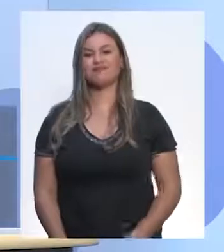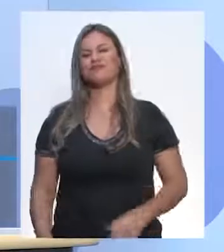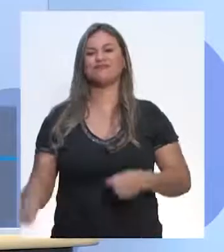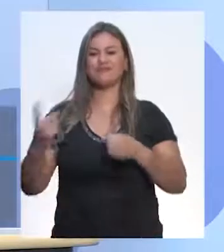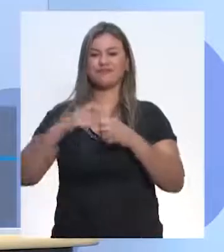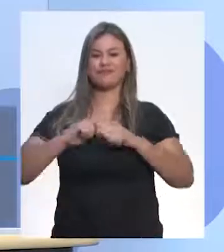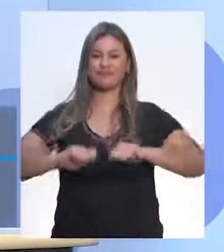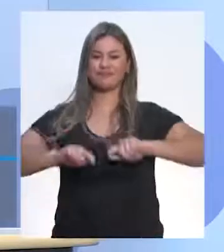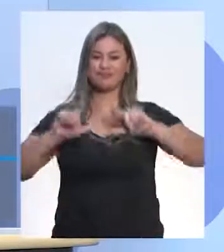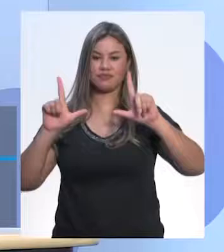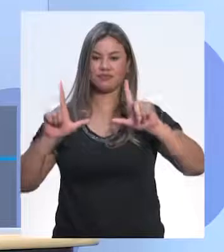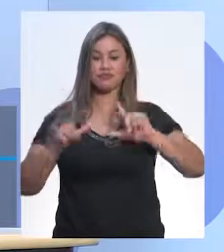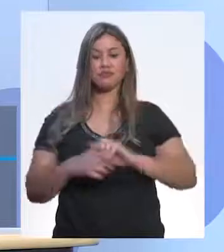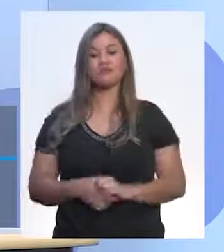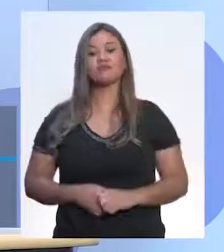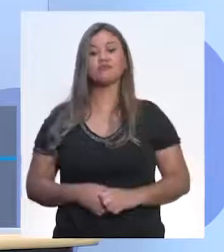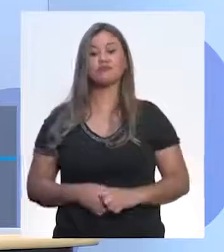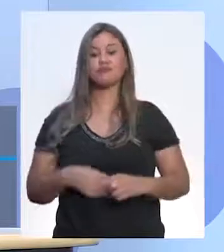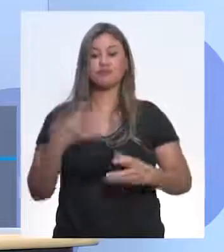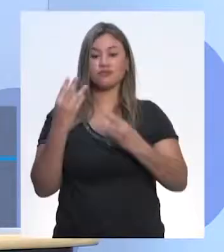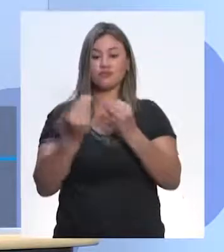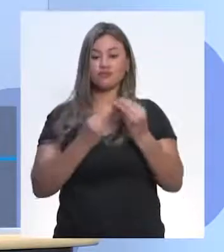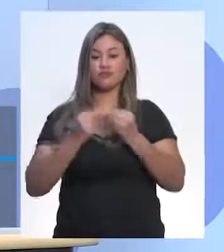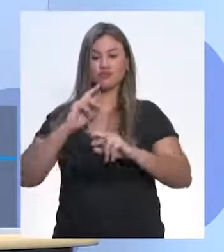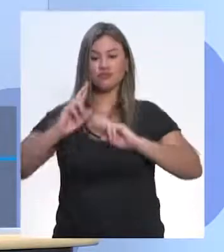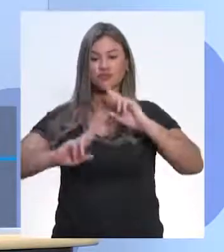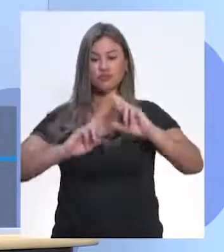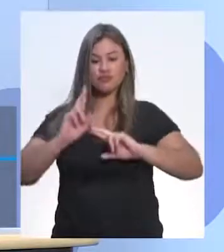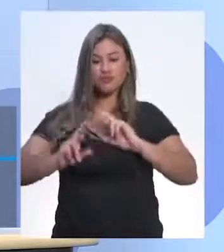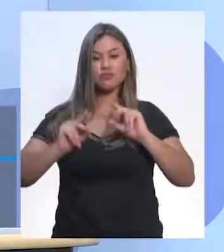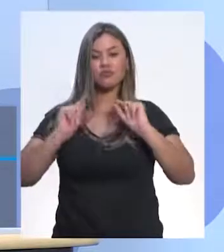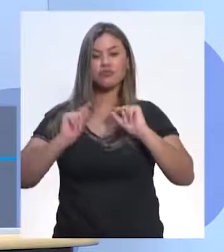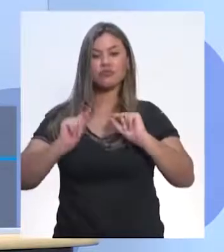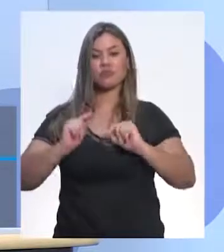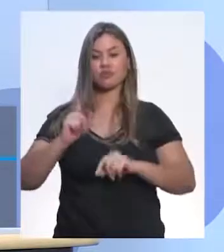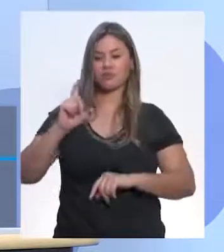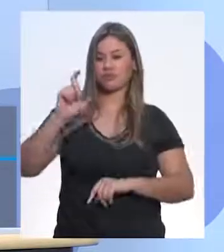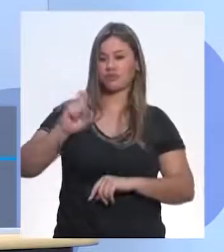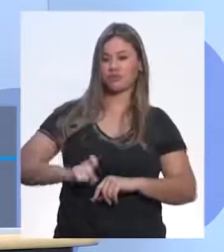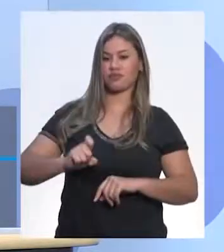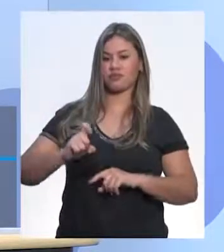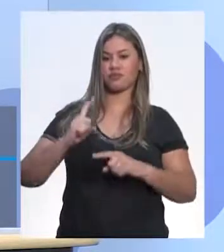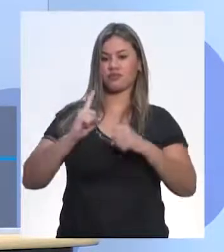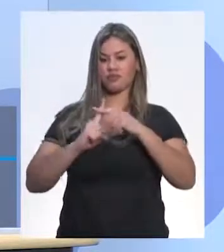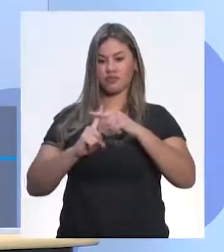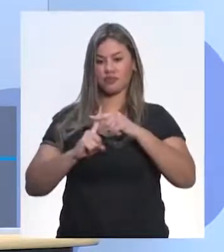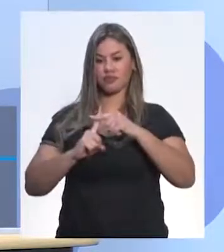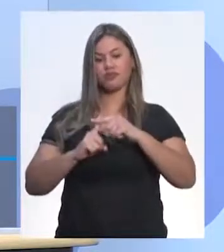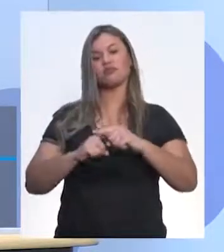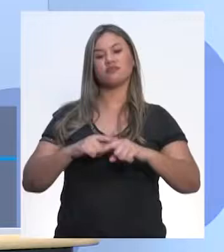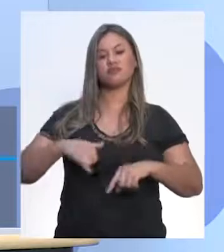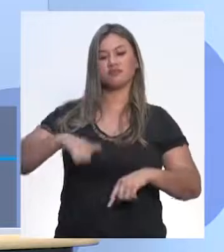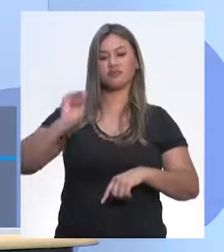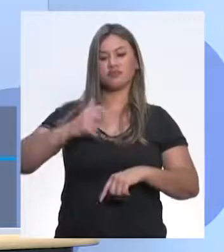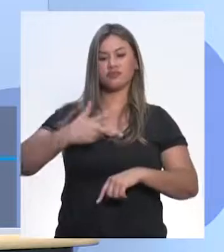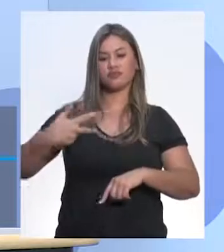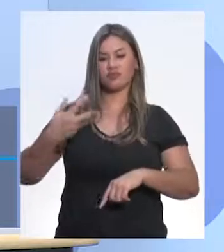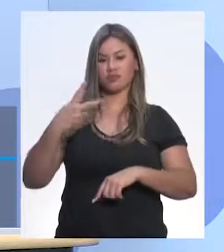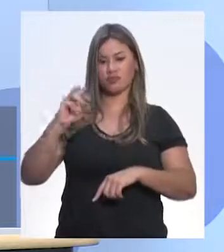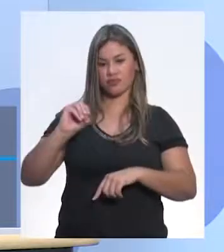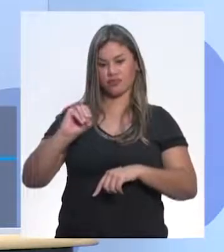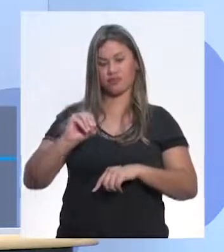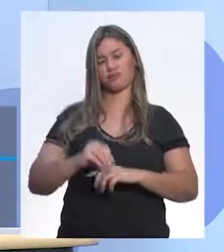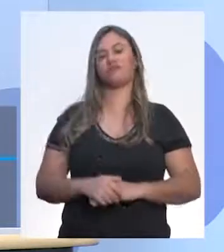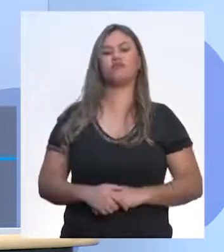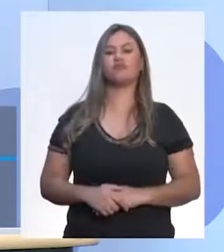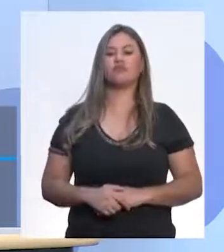Retornamos aqui. A maioria das respostas que eu pude encontrar, Lê, foi x mais y é igual a 20. Então, por